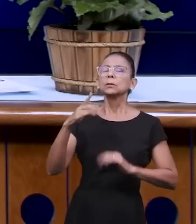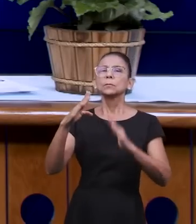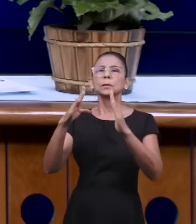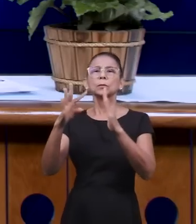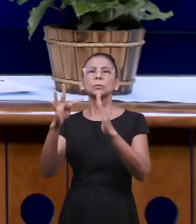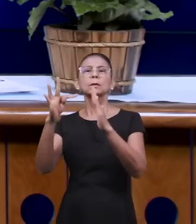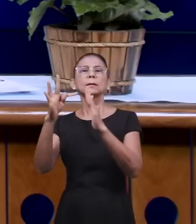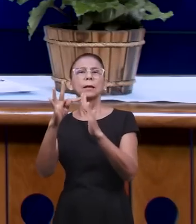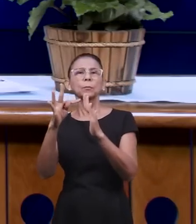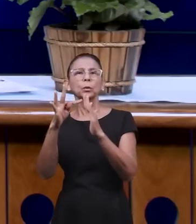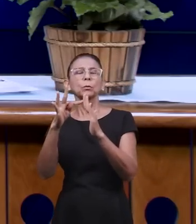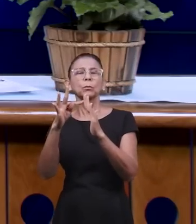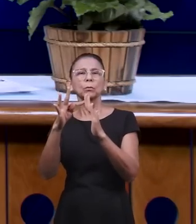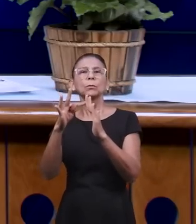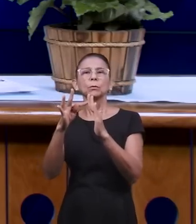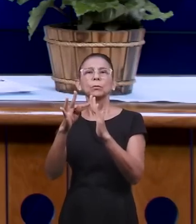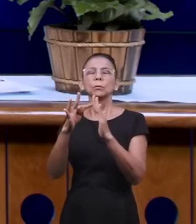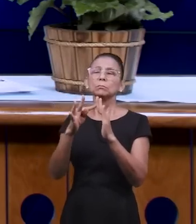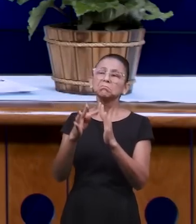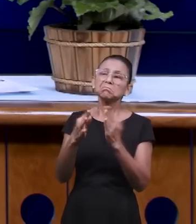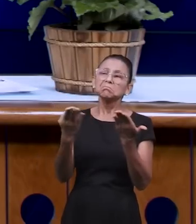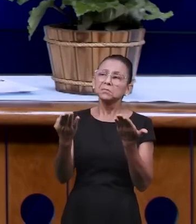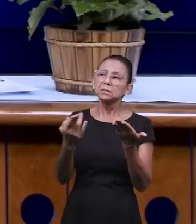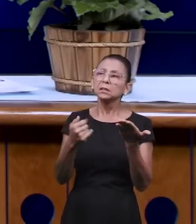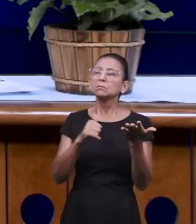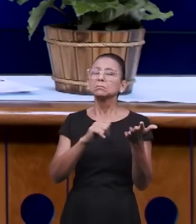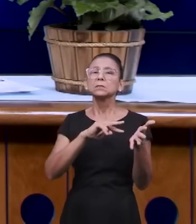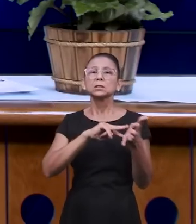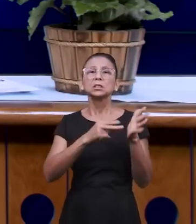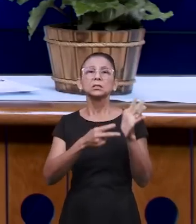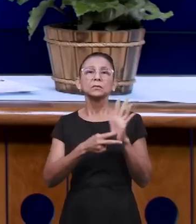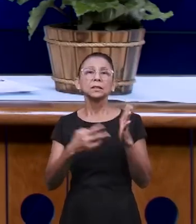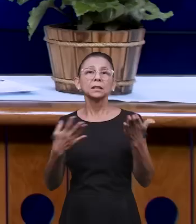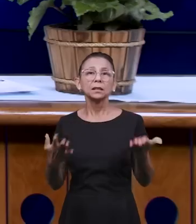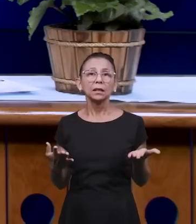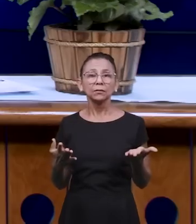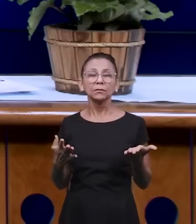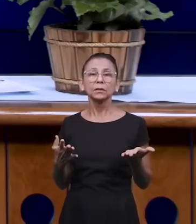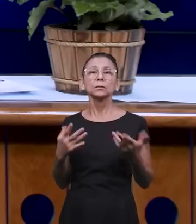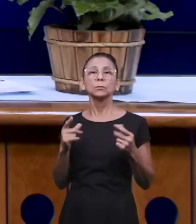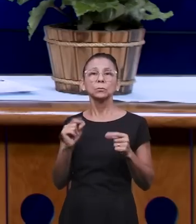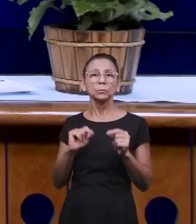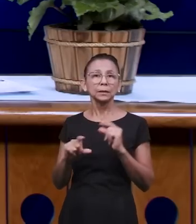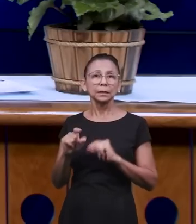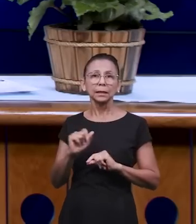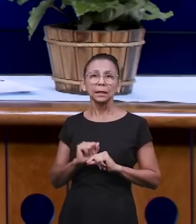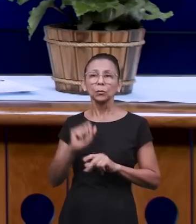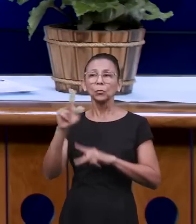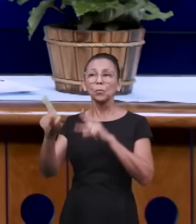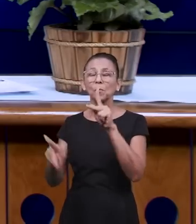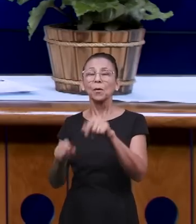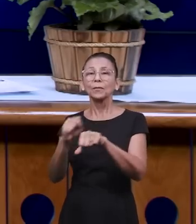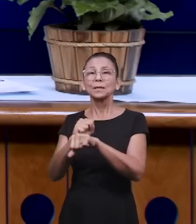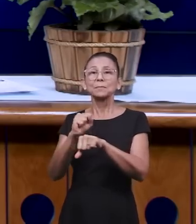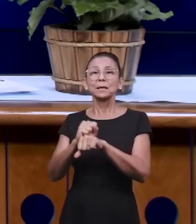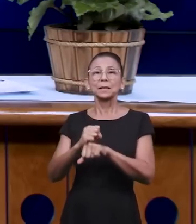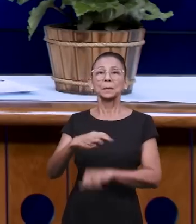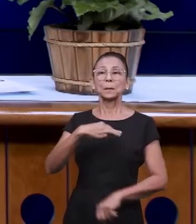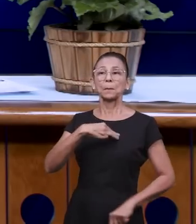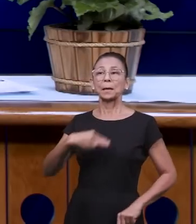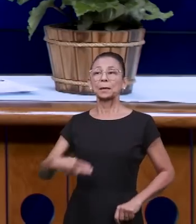a trajetória de Israel, Israel passou a esperar o Messias, palavra